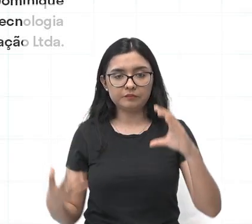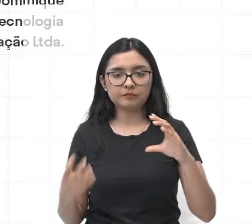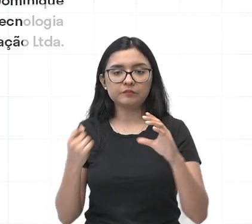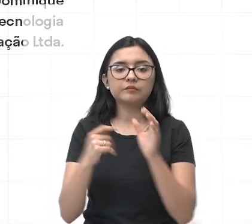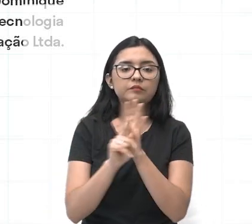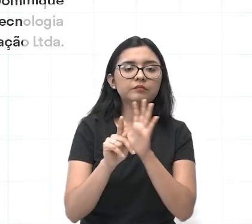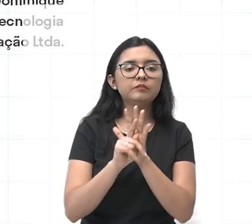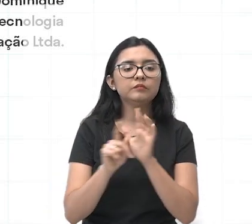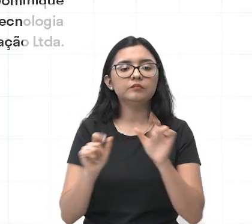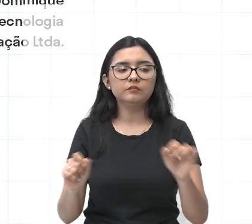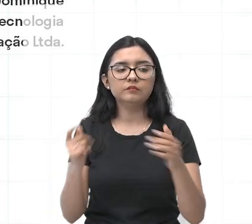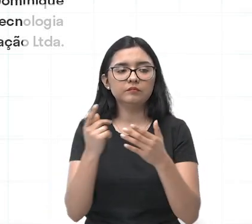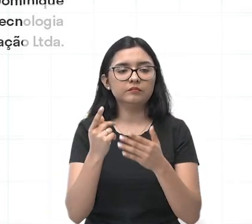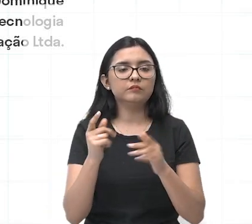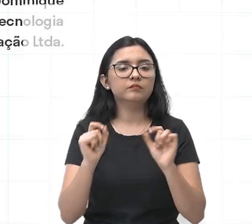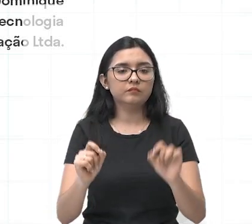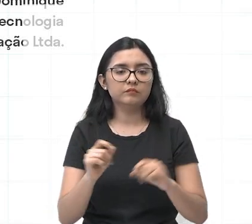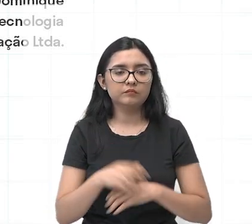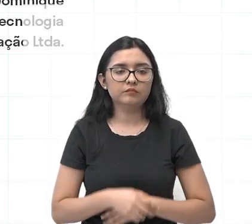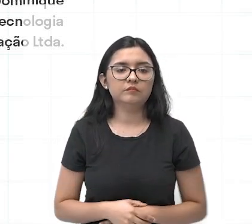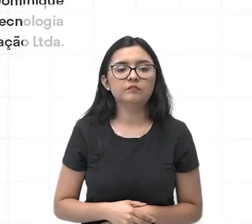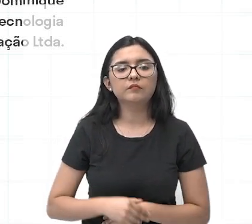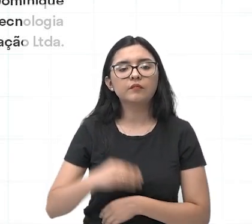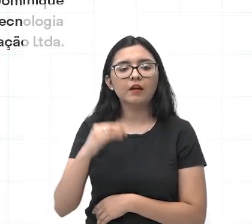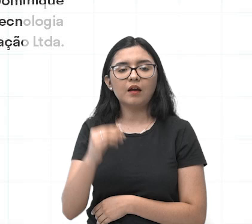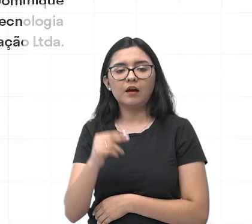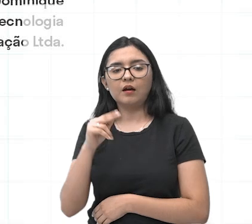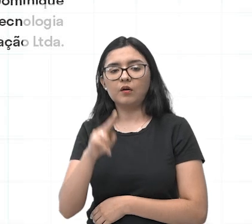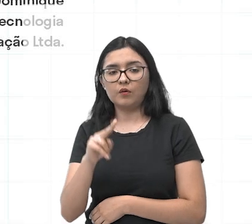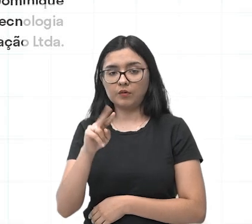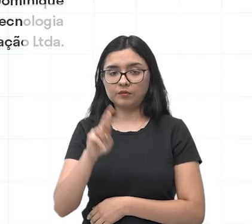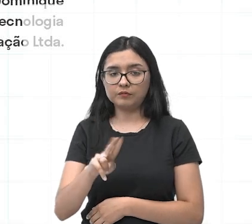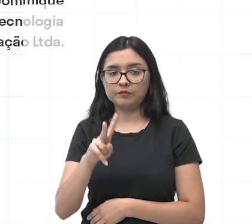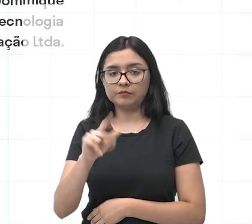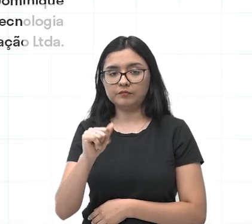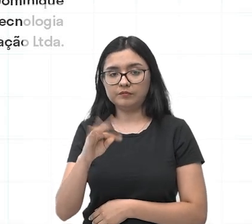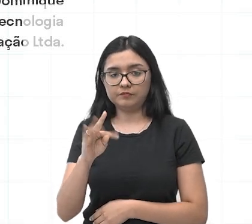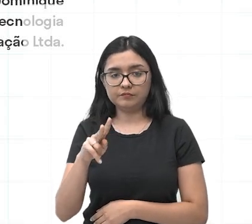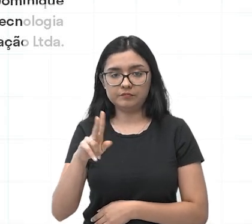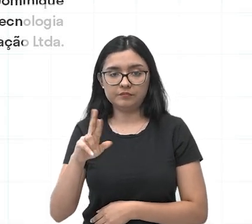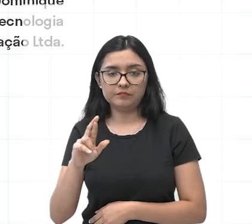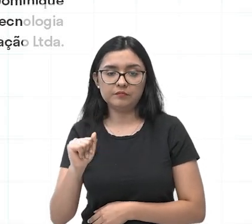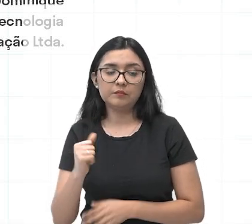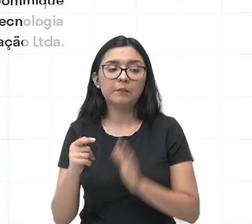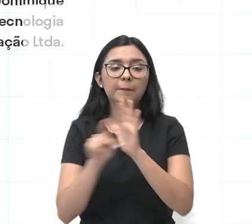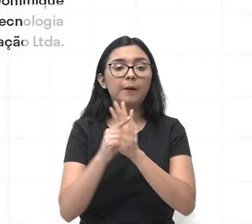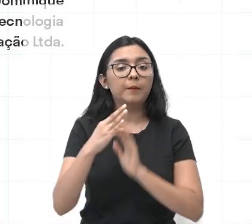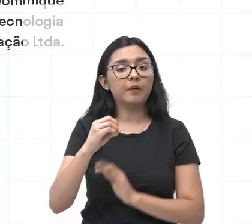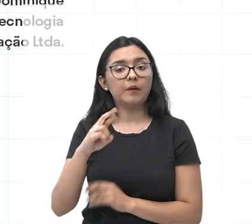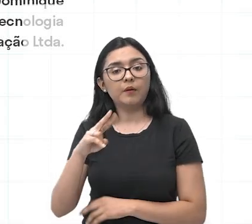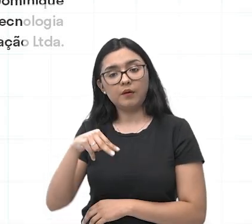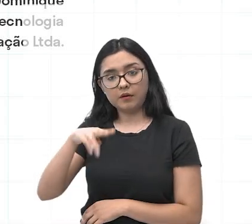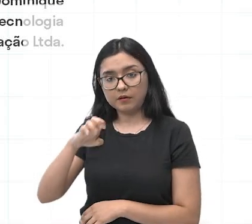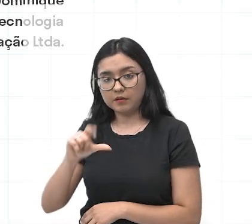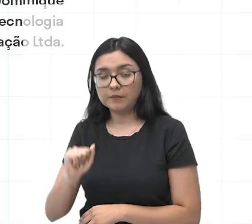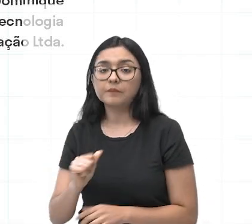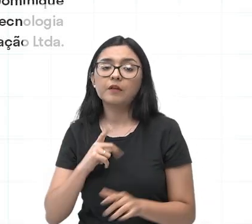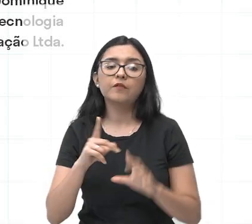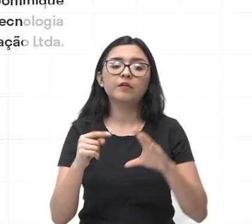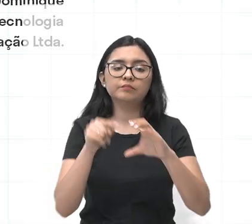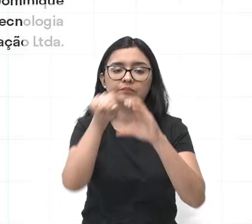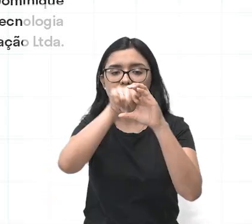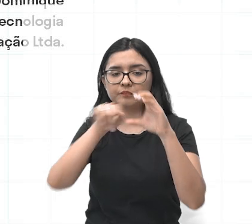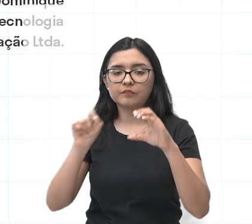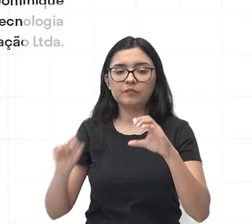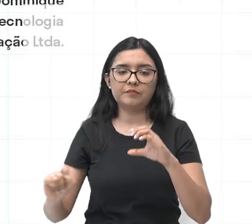Características desse erro de refração é que a curvatura, né, irregular da córnea ou cristalino vai se apresentar